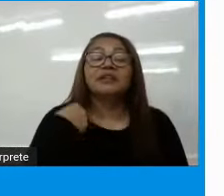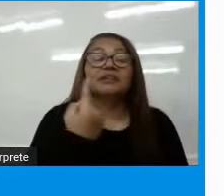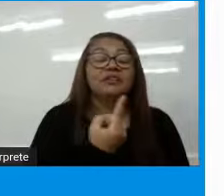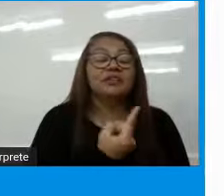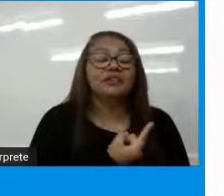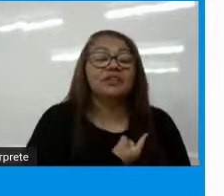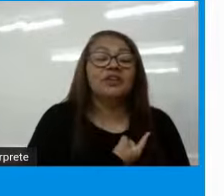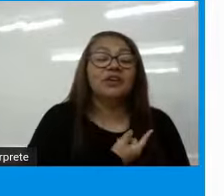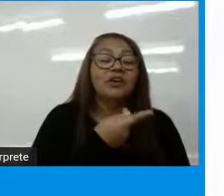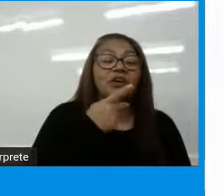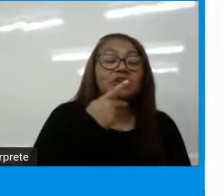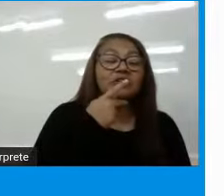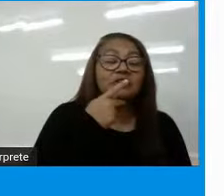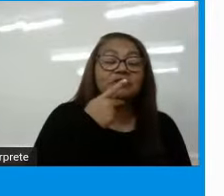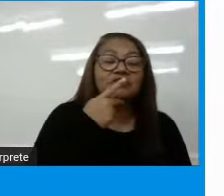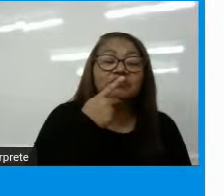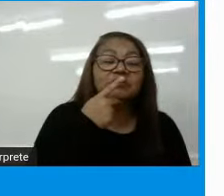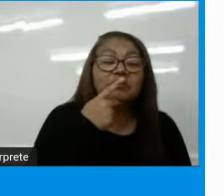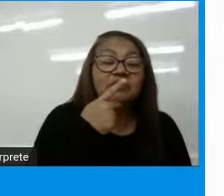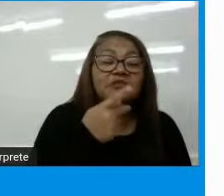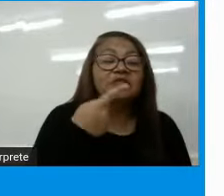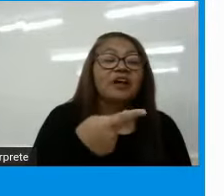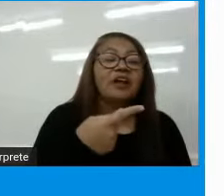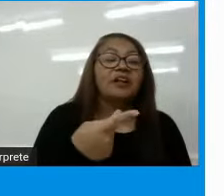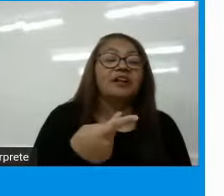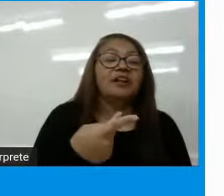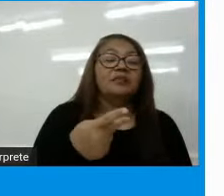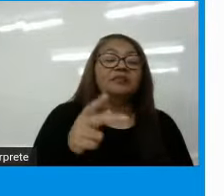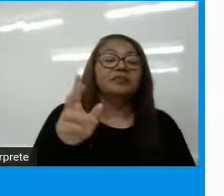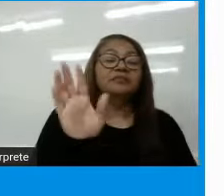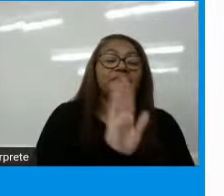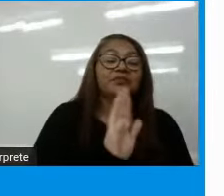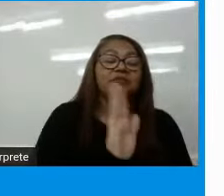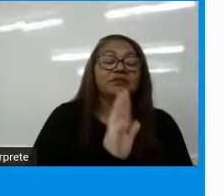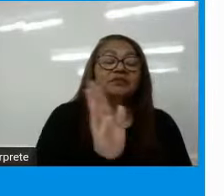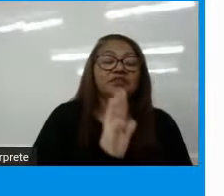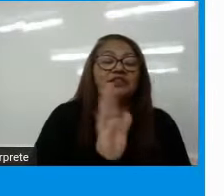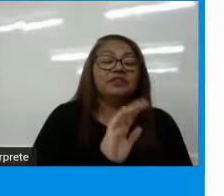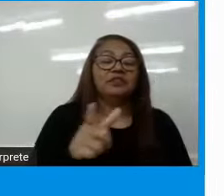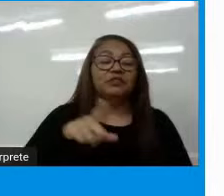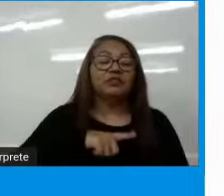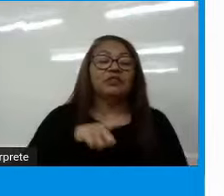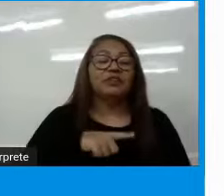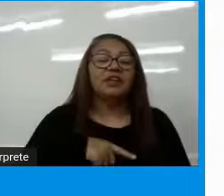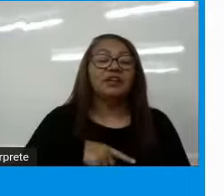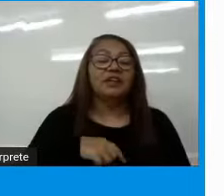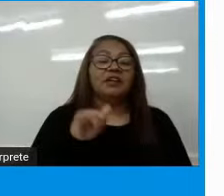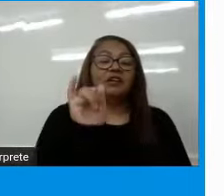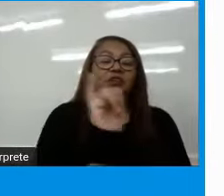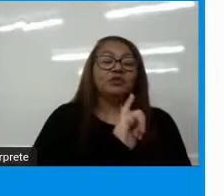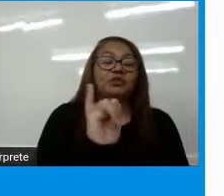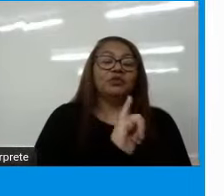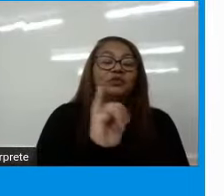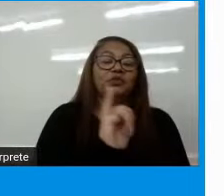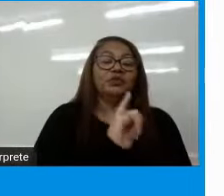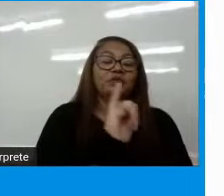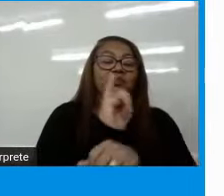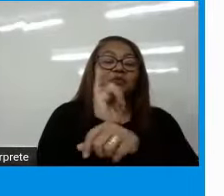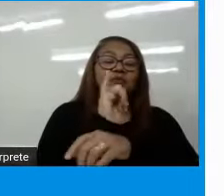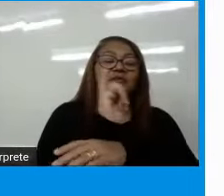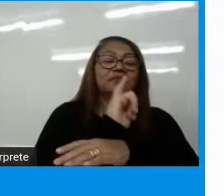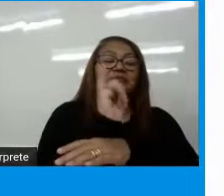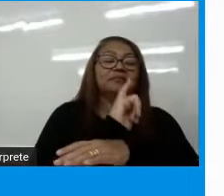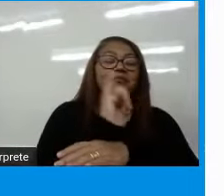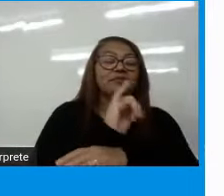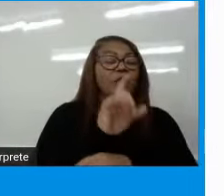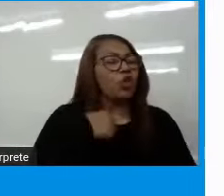três ferramentas que eu destaco. O YouTube, que por si só vocês já conhecem, todo mundo aqui pode criar um